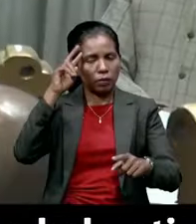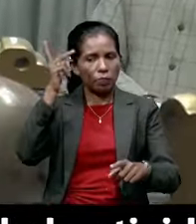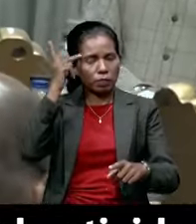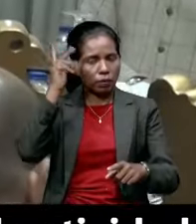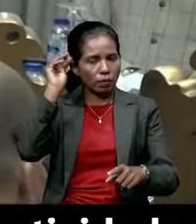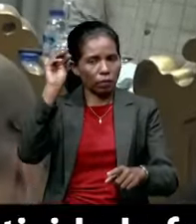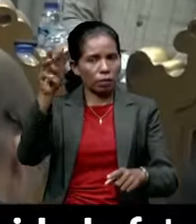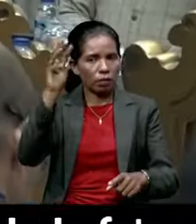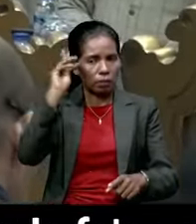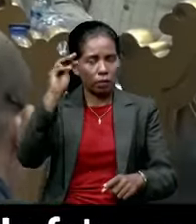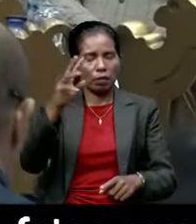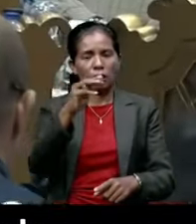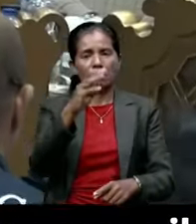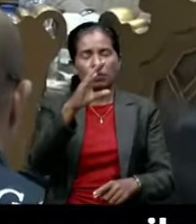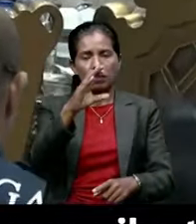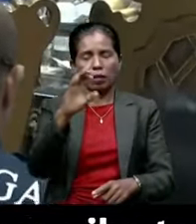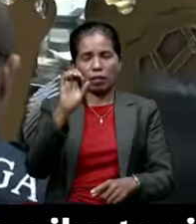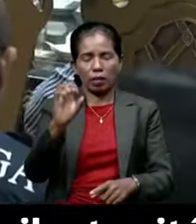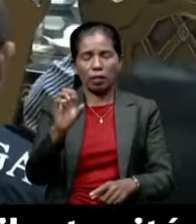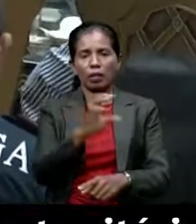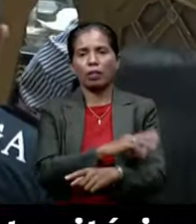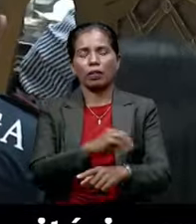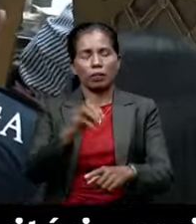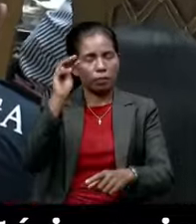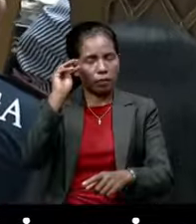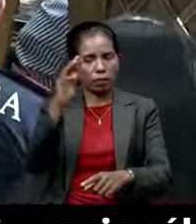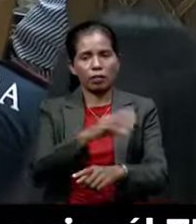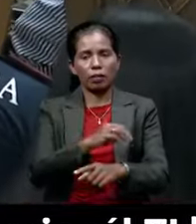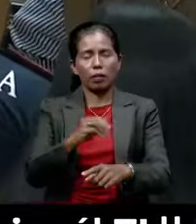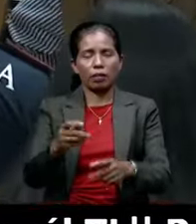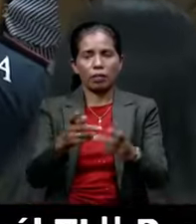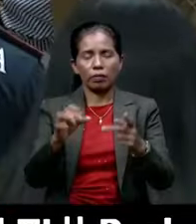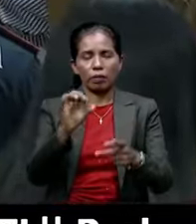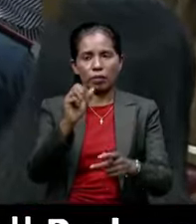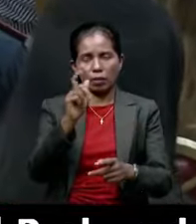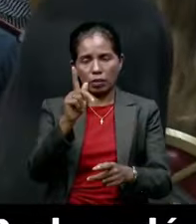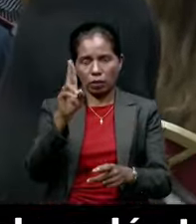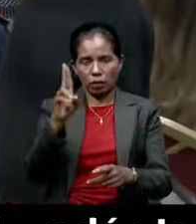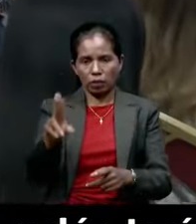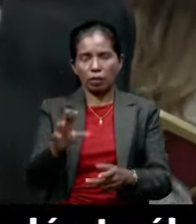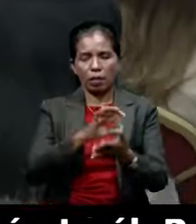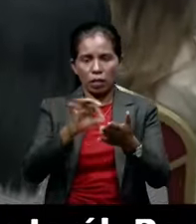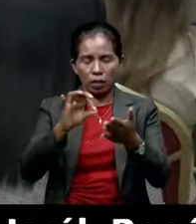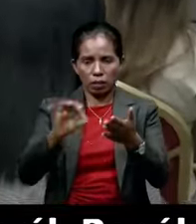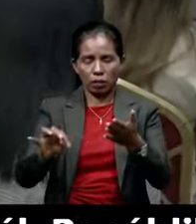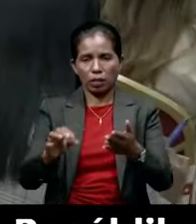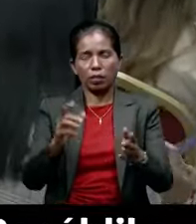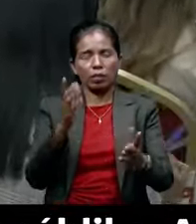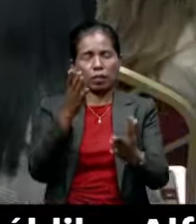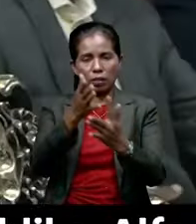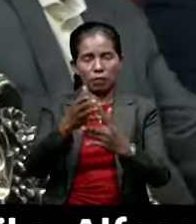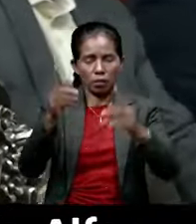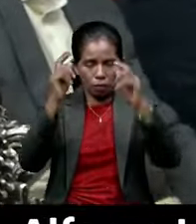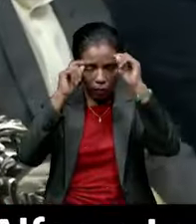ministro ministro coordenador assuntos econômicos no ministro turismo no ambiente Francisco Calvarilai assina pacote adesão Timor-Leste